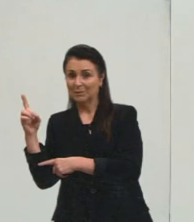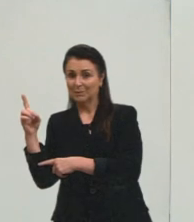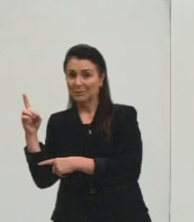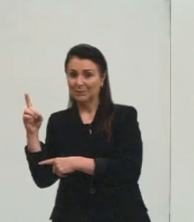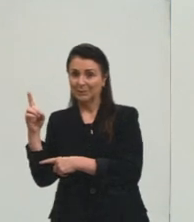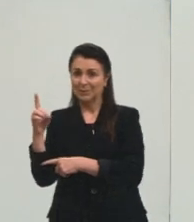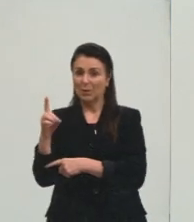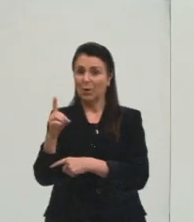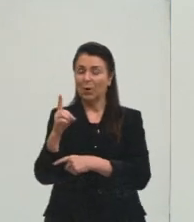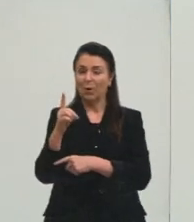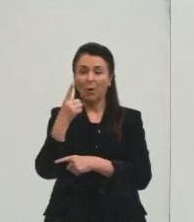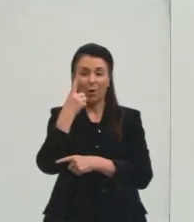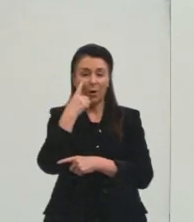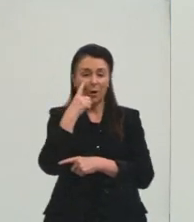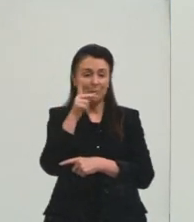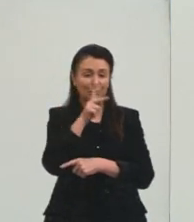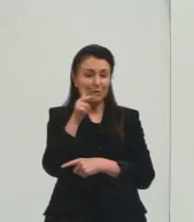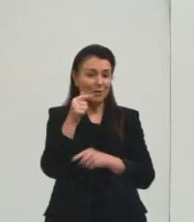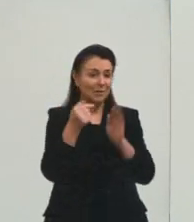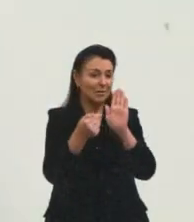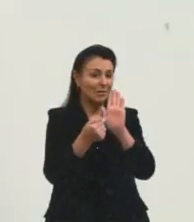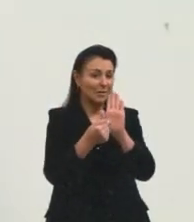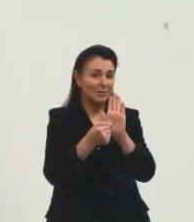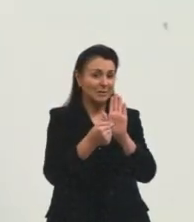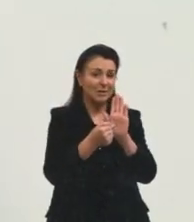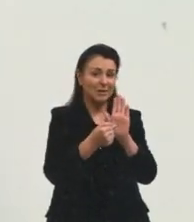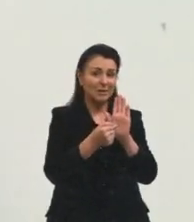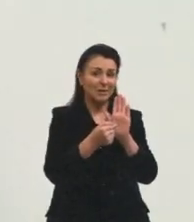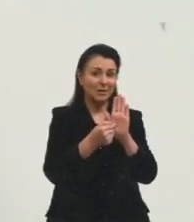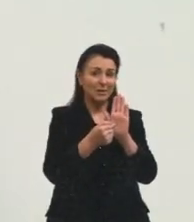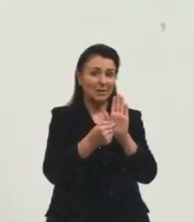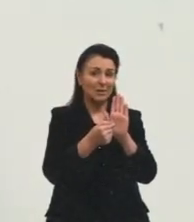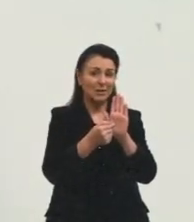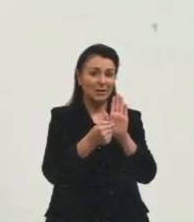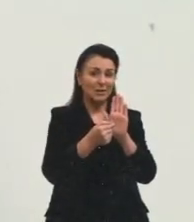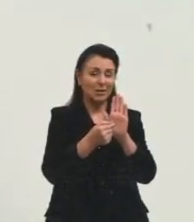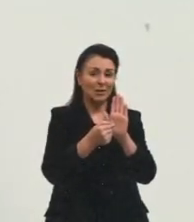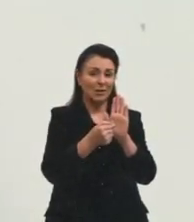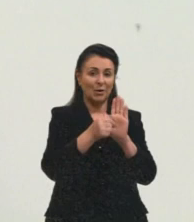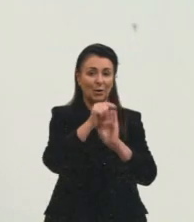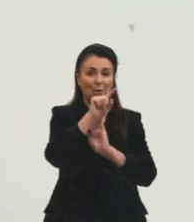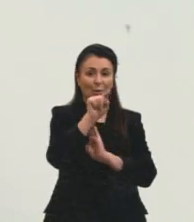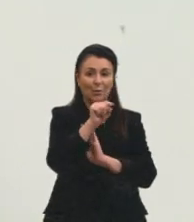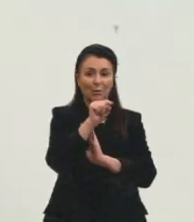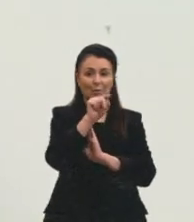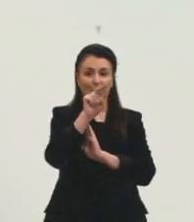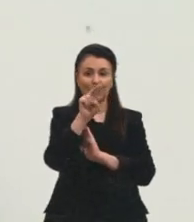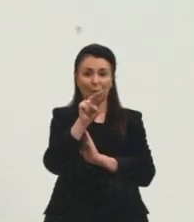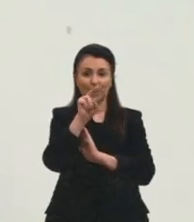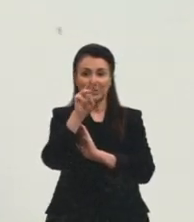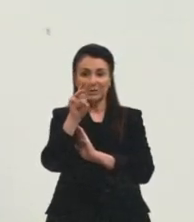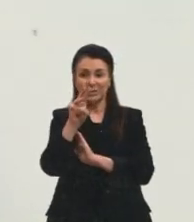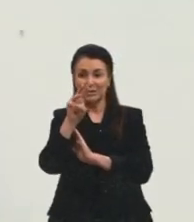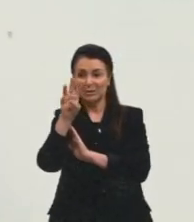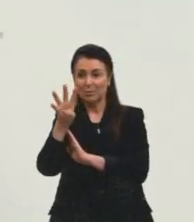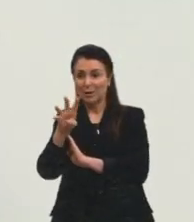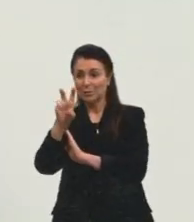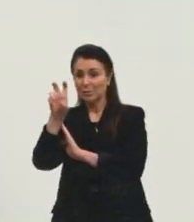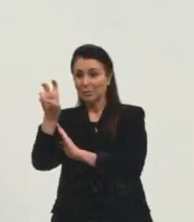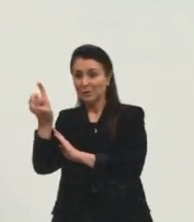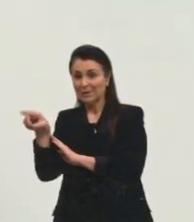então Acompanha comigo aqui um dois três quatro cinco